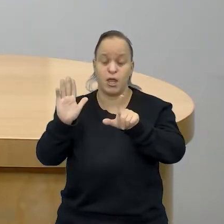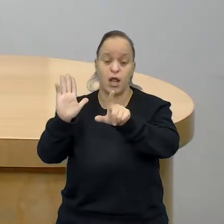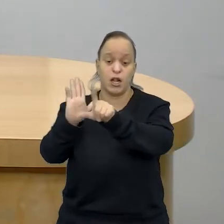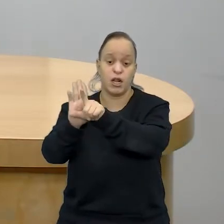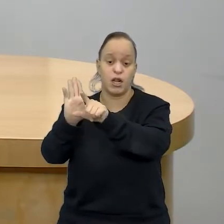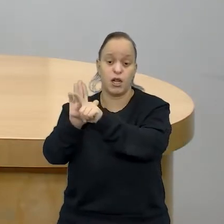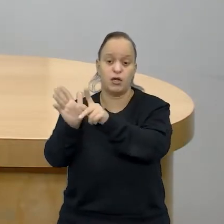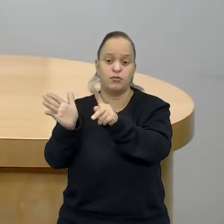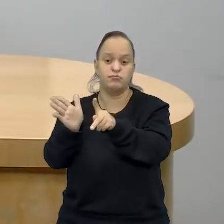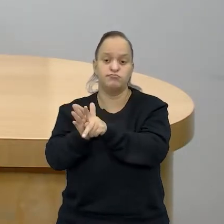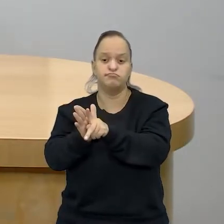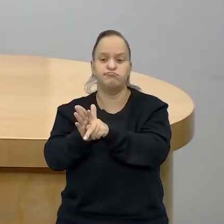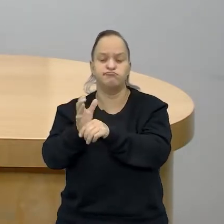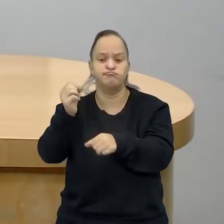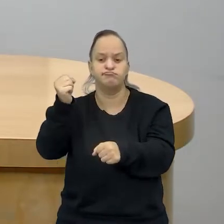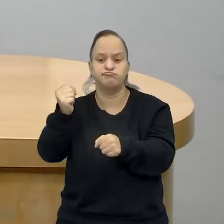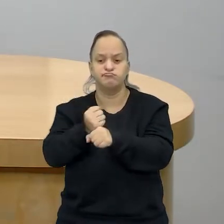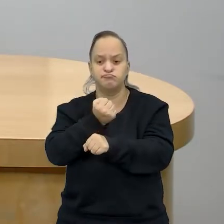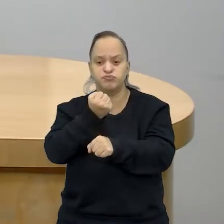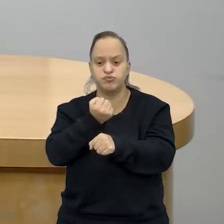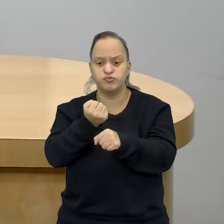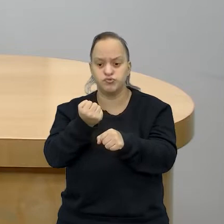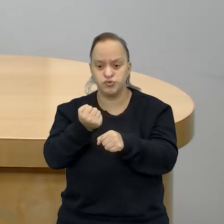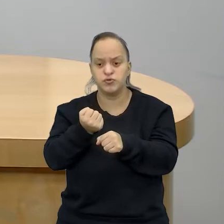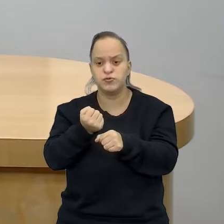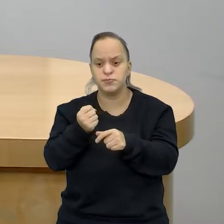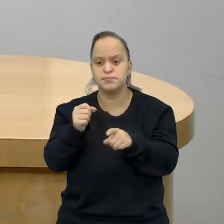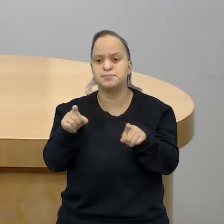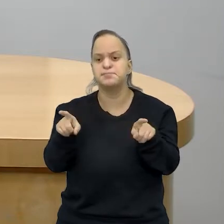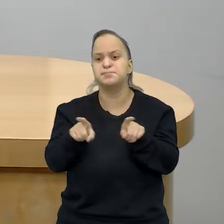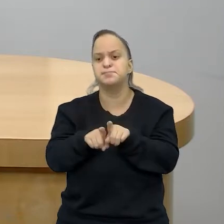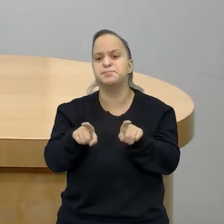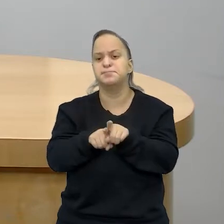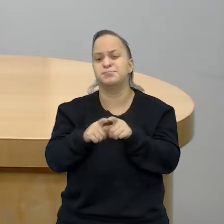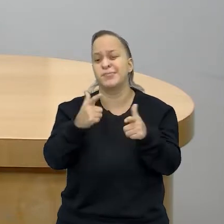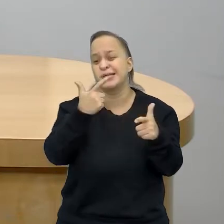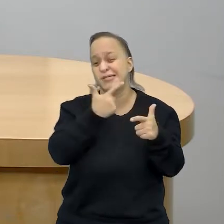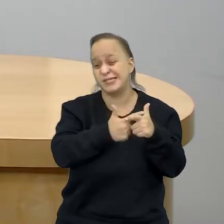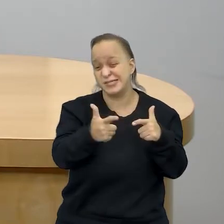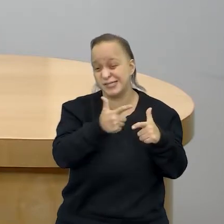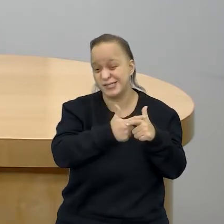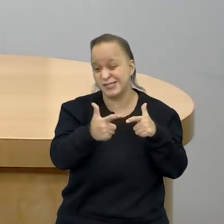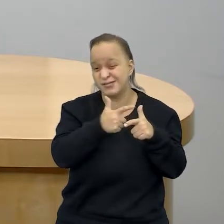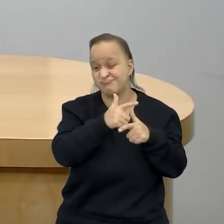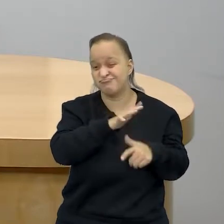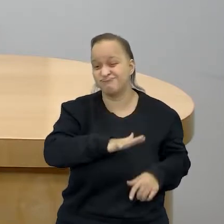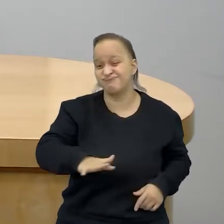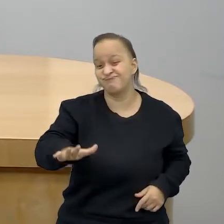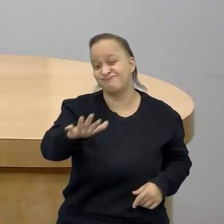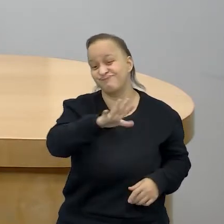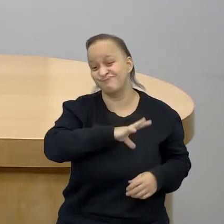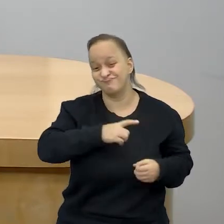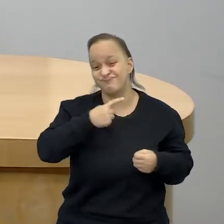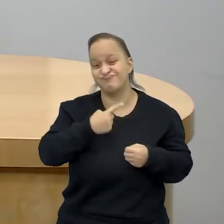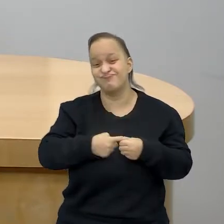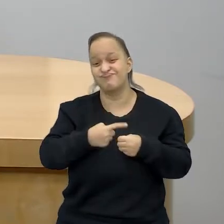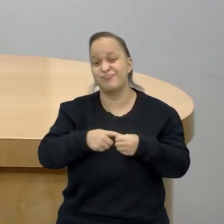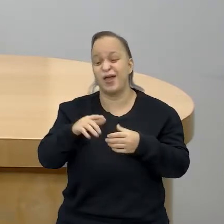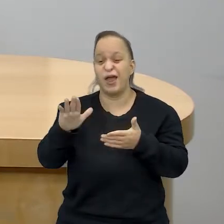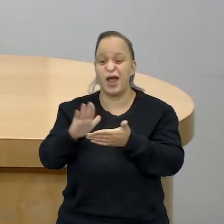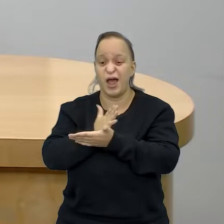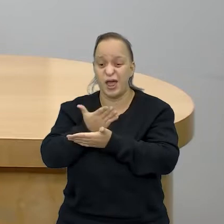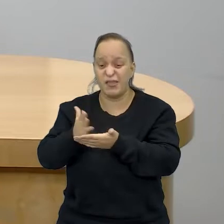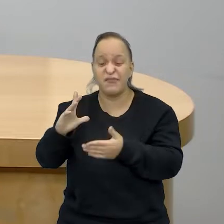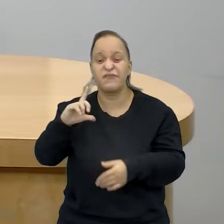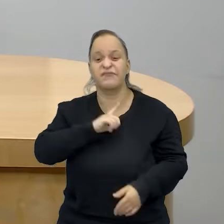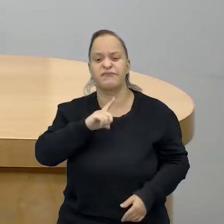edificações e nós também vimos os problemas que uma cidade pode ter, né? Lembra que eu inventei a cidade de